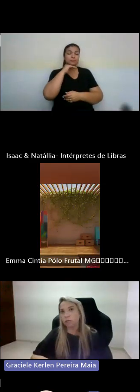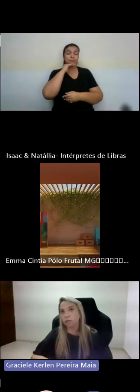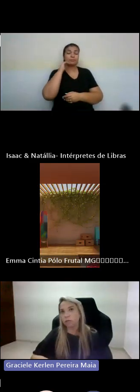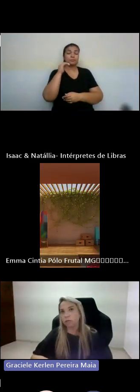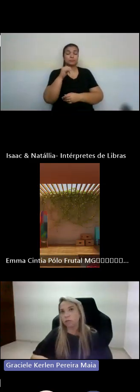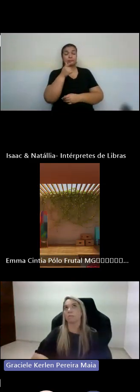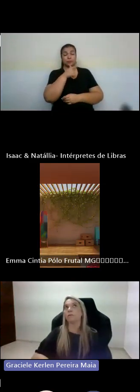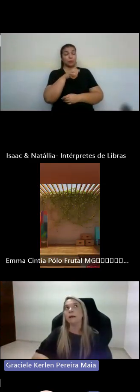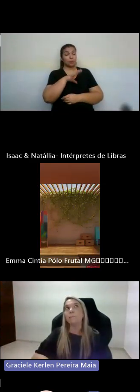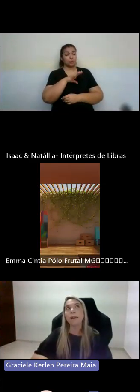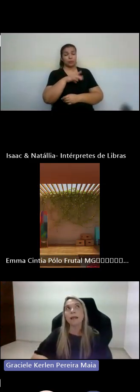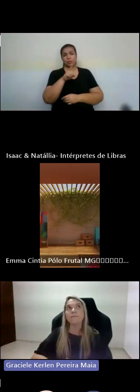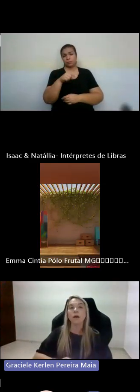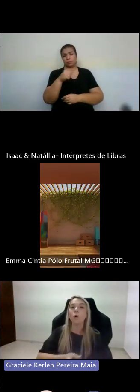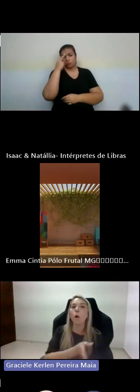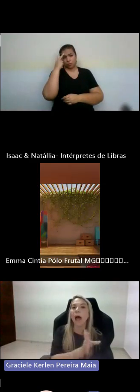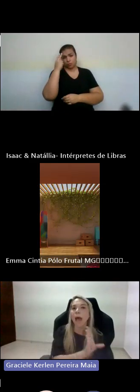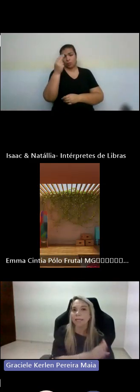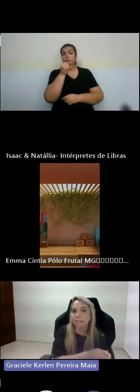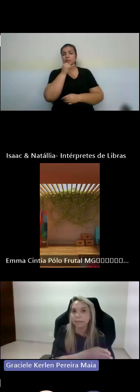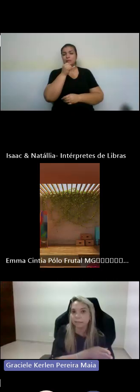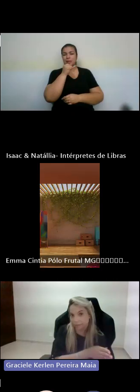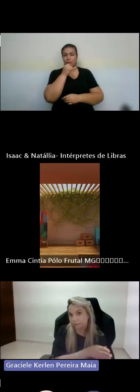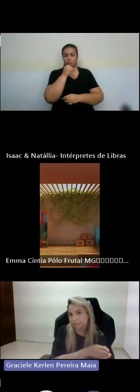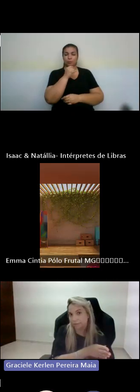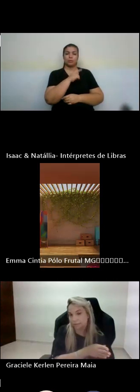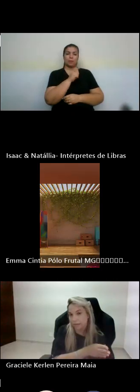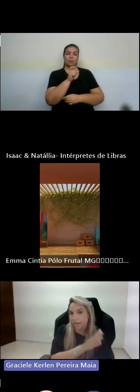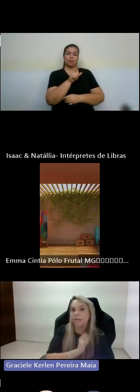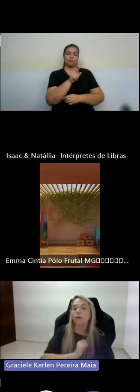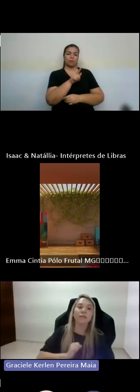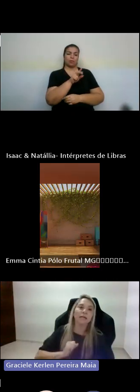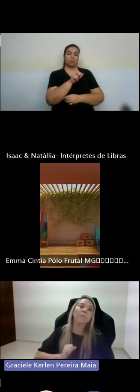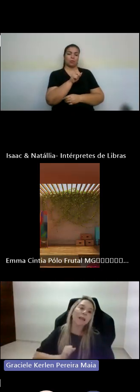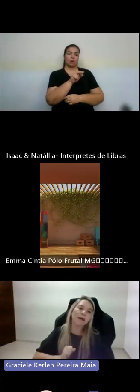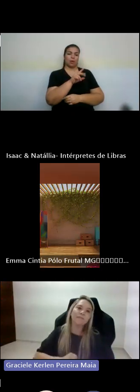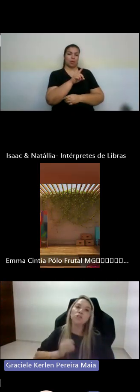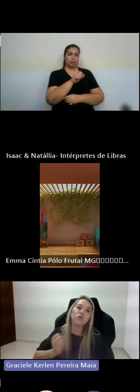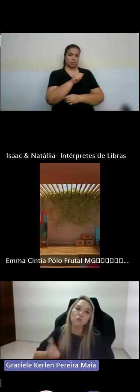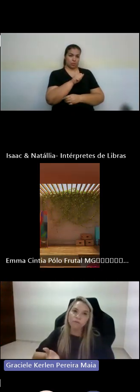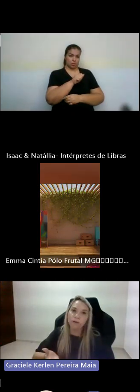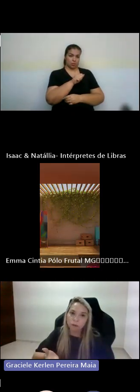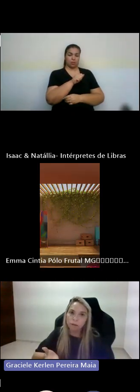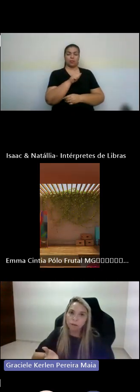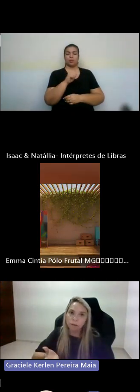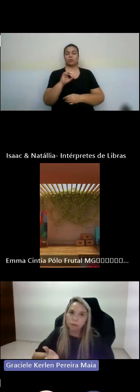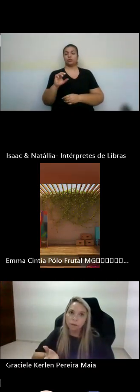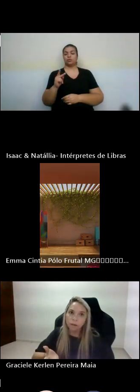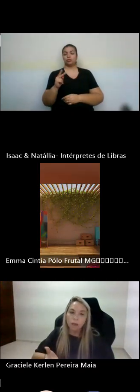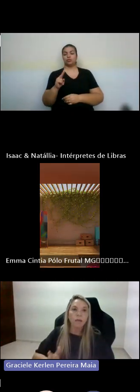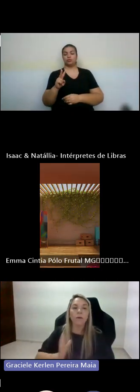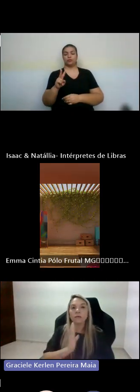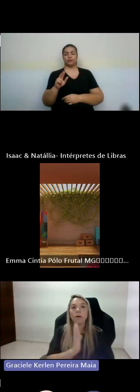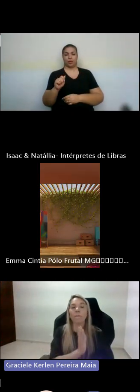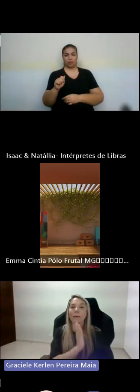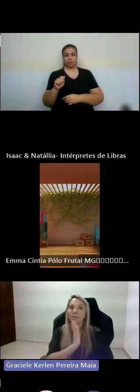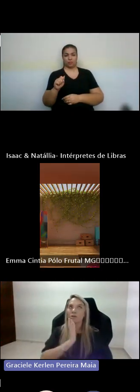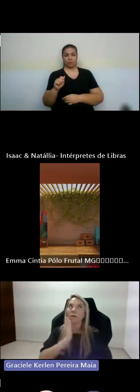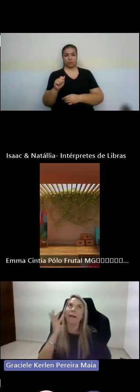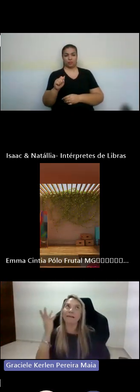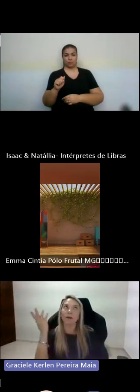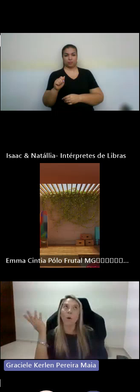muito tranquilo. Por exemplo, eu tenho a palavra guarda e eu tenho a palavra chuva. Quando